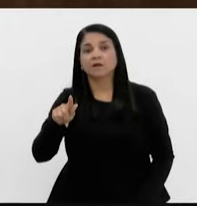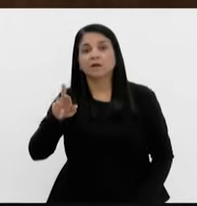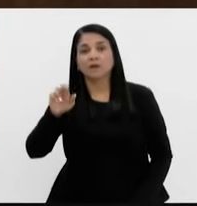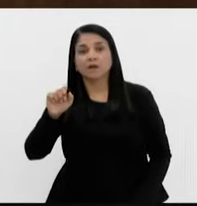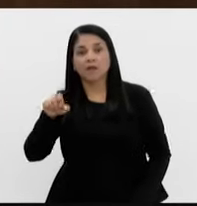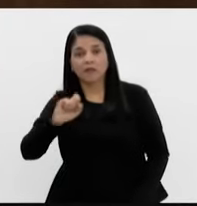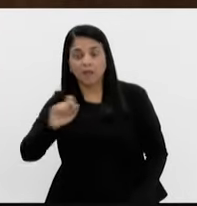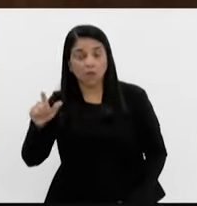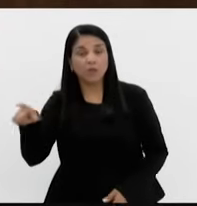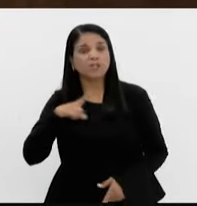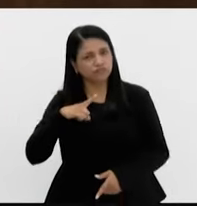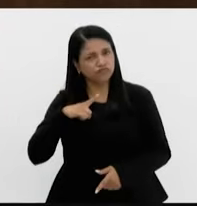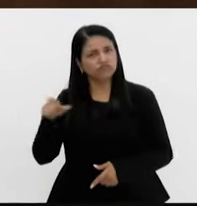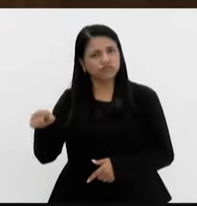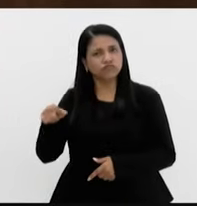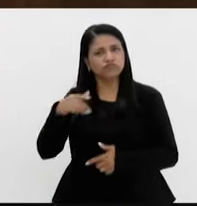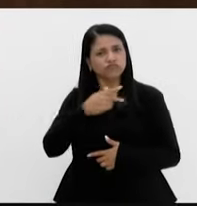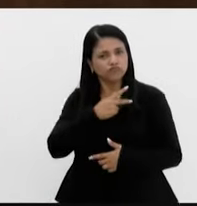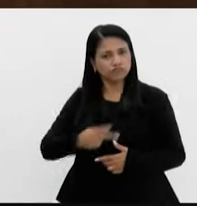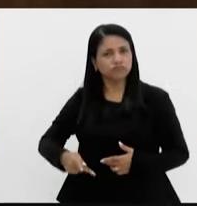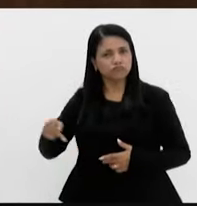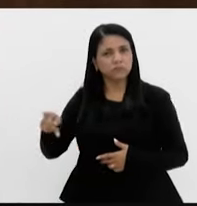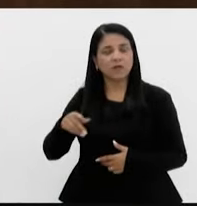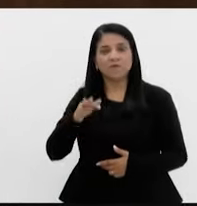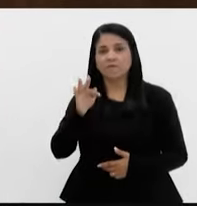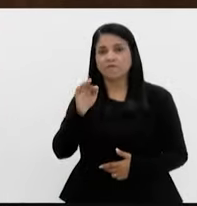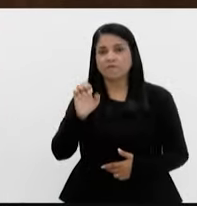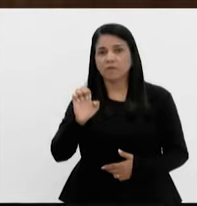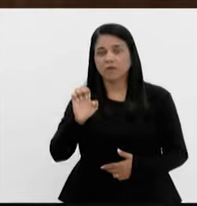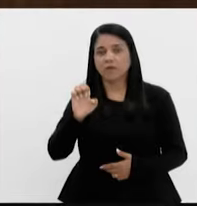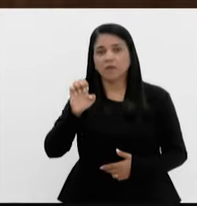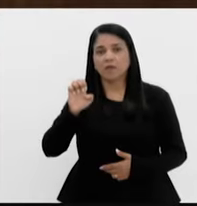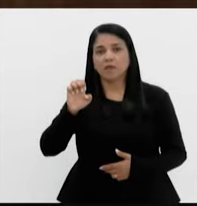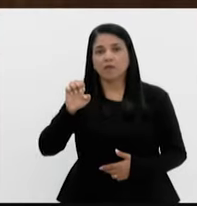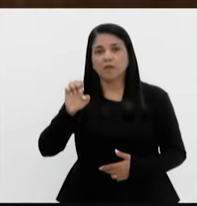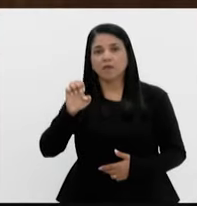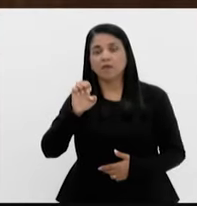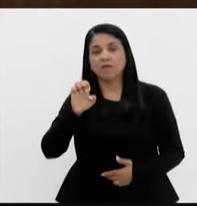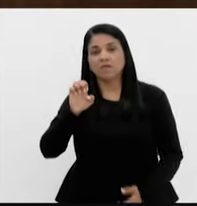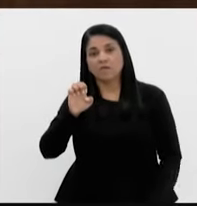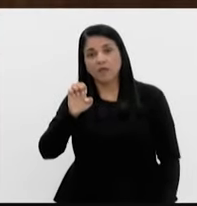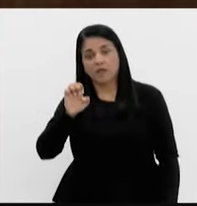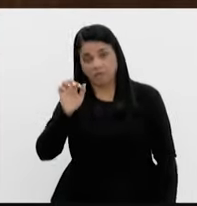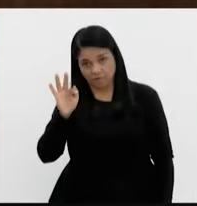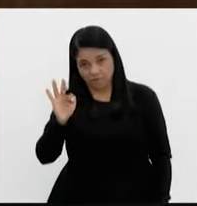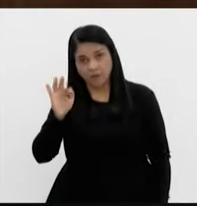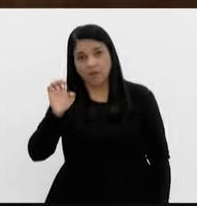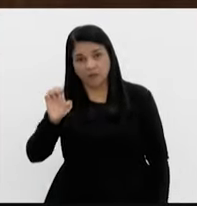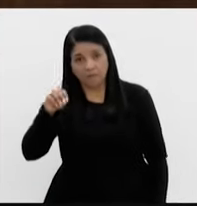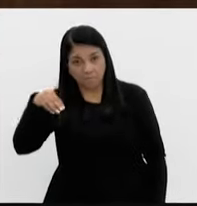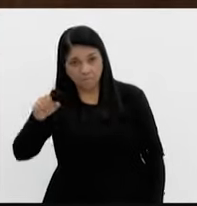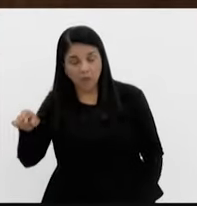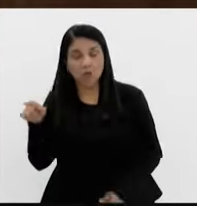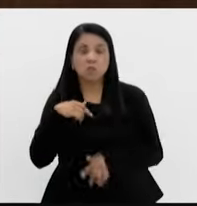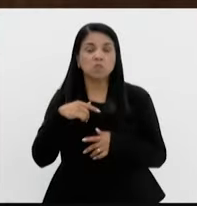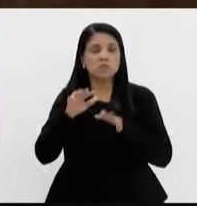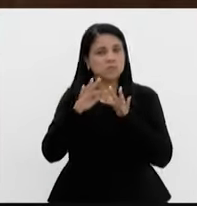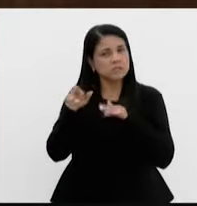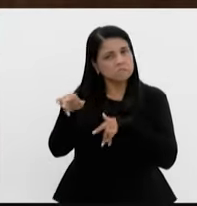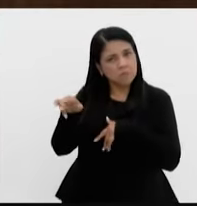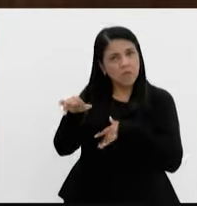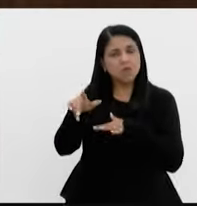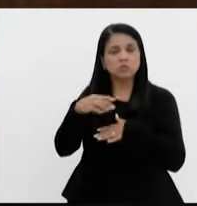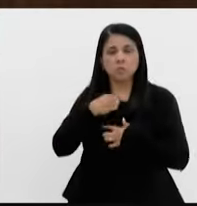existia F ele foi uma pessoa corretíssima aliás os irmãos dele todos são medalhistas Olímpicos é uma família que